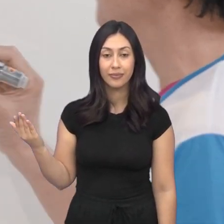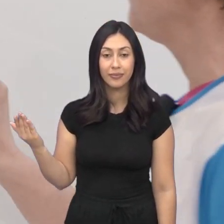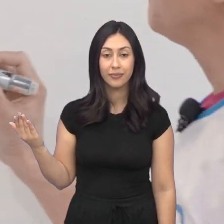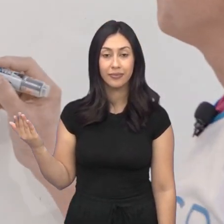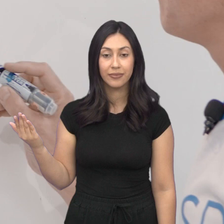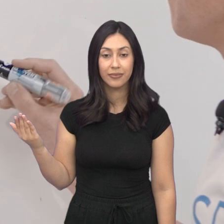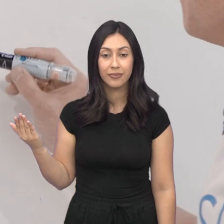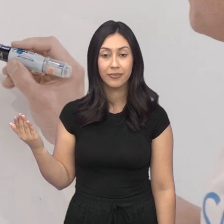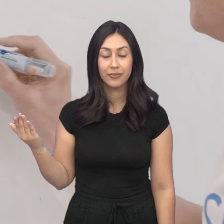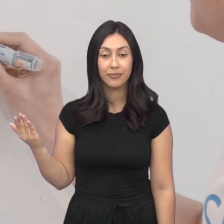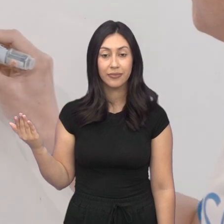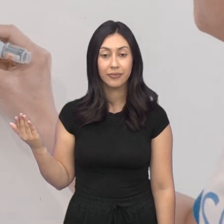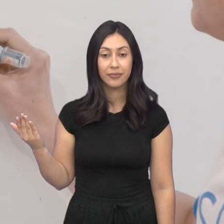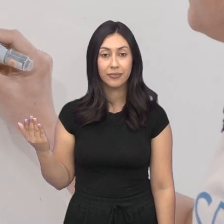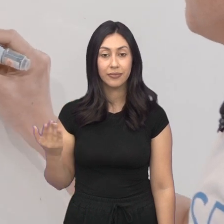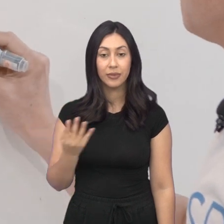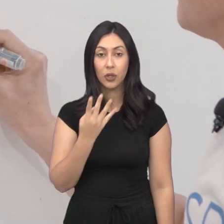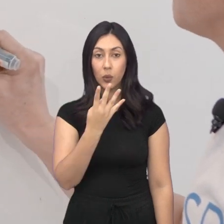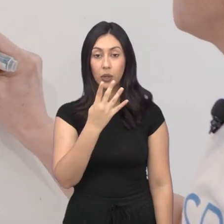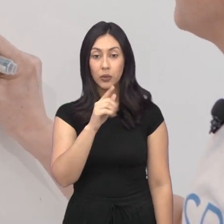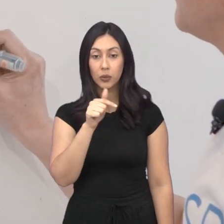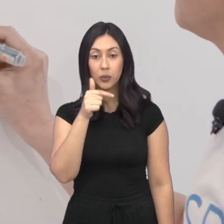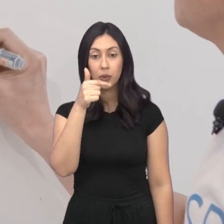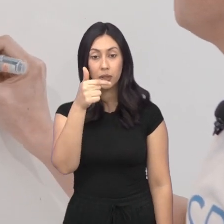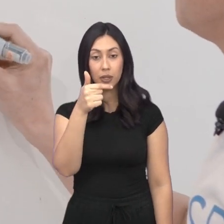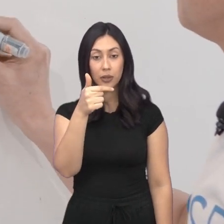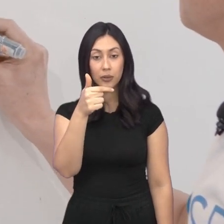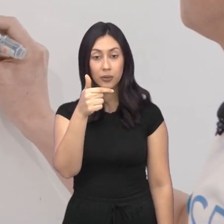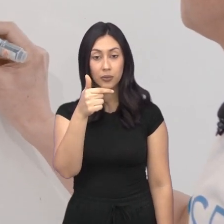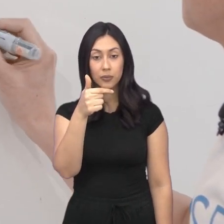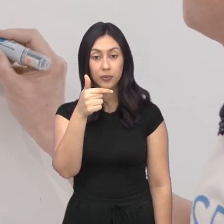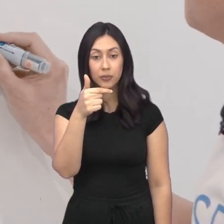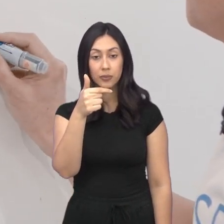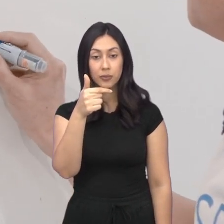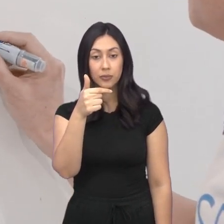vai ser o quê? Vai ser 4 ao quadrado